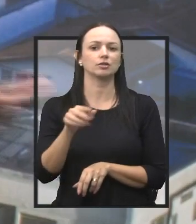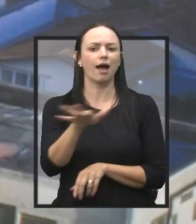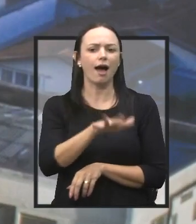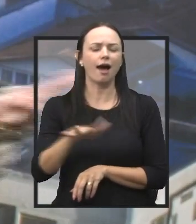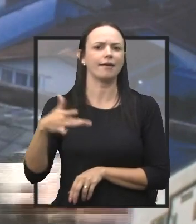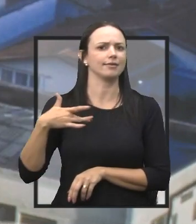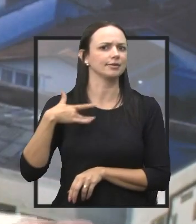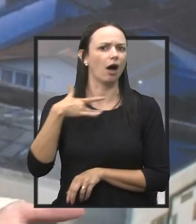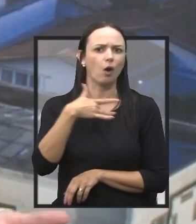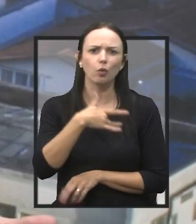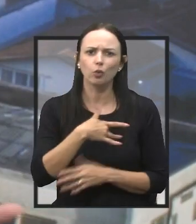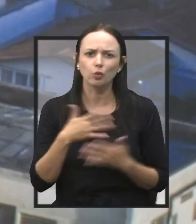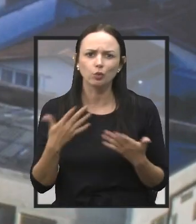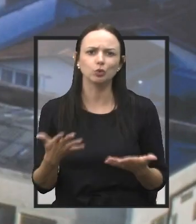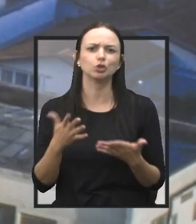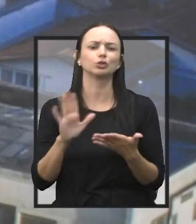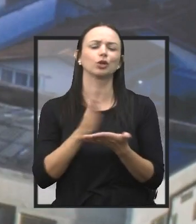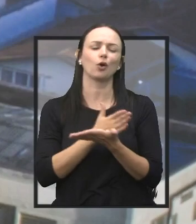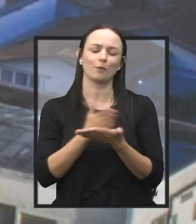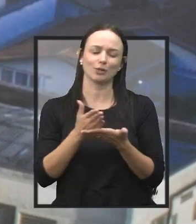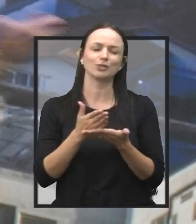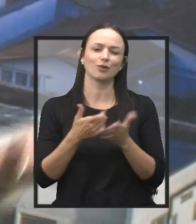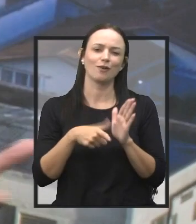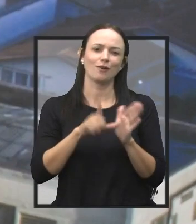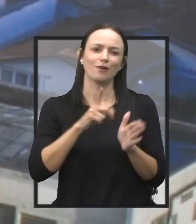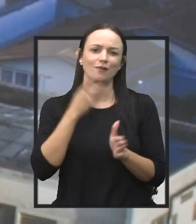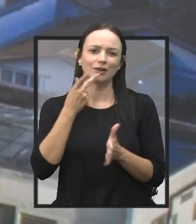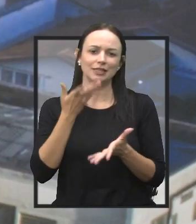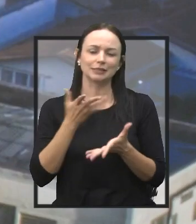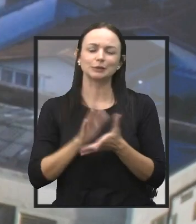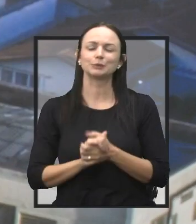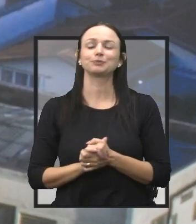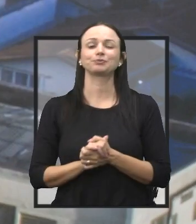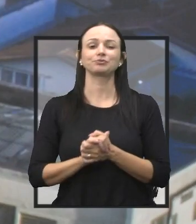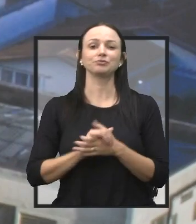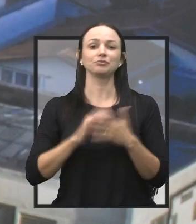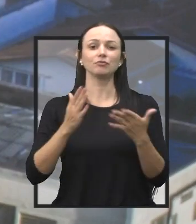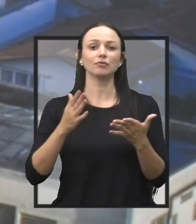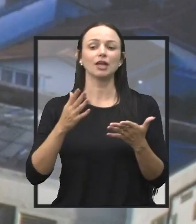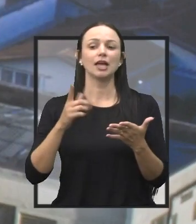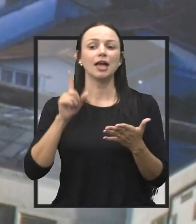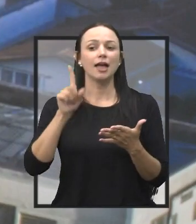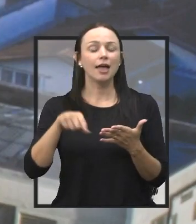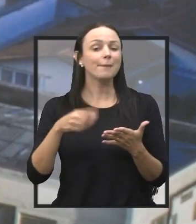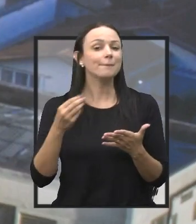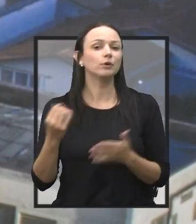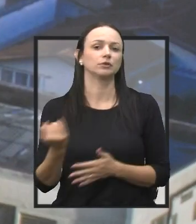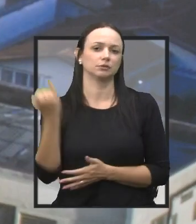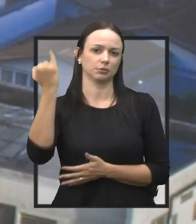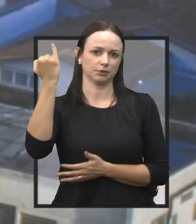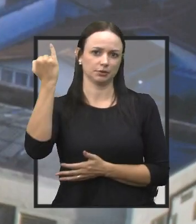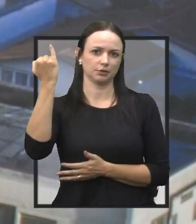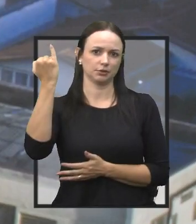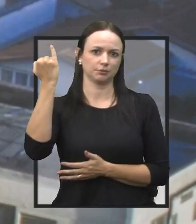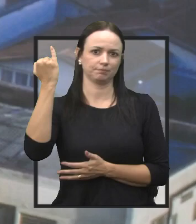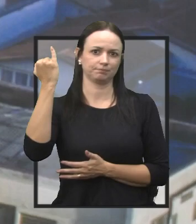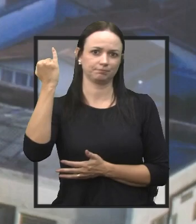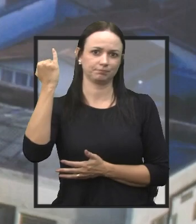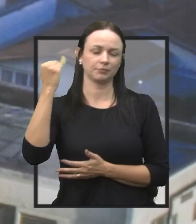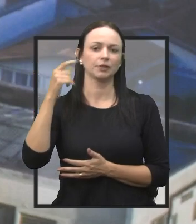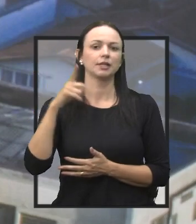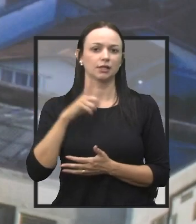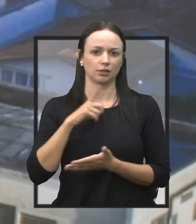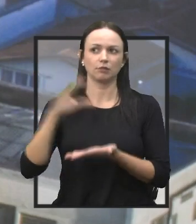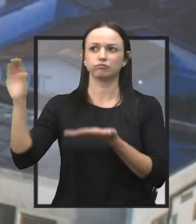saúde, como a gente já começou falando, né, na gravação, no programa, é um ponto fundamental. Então, teve